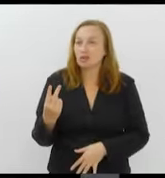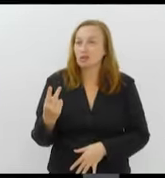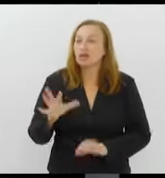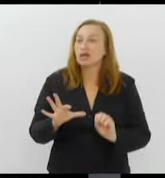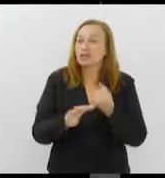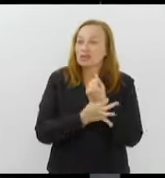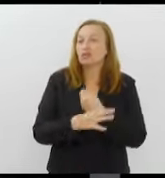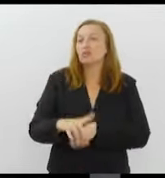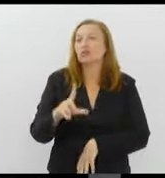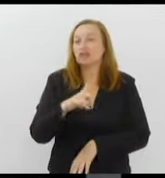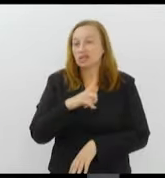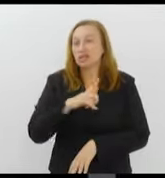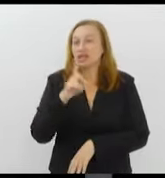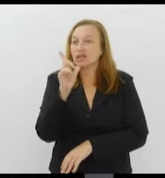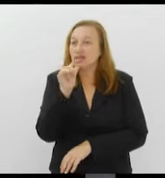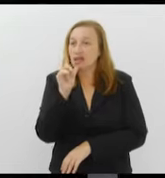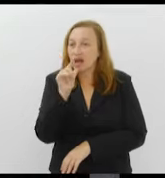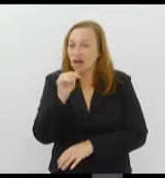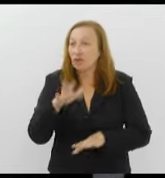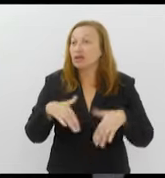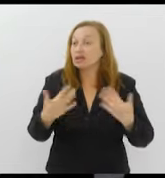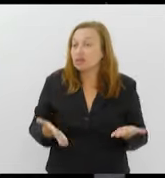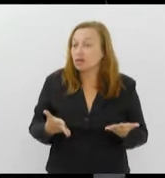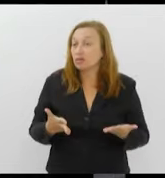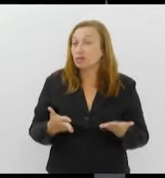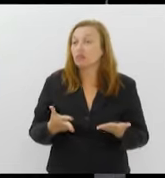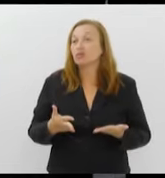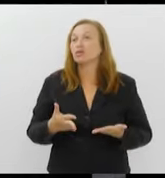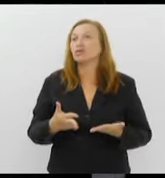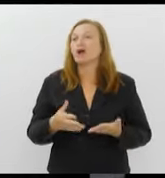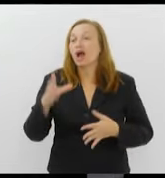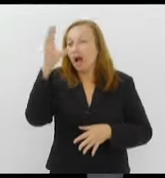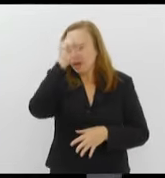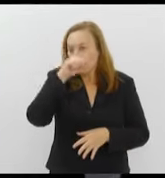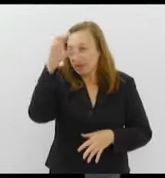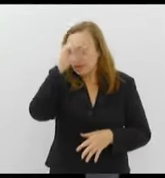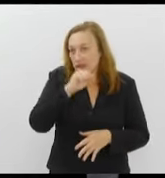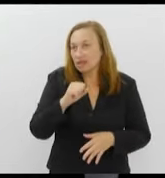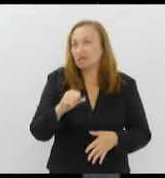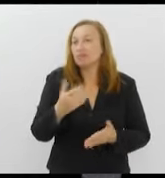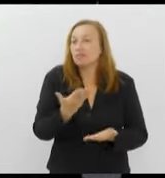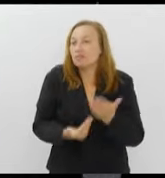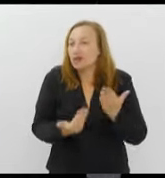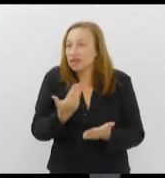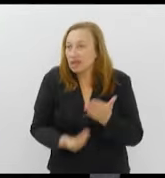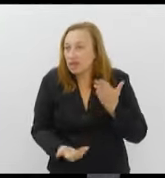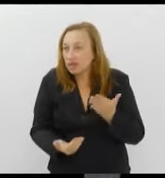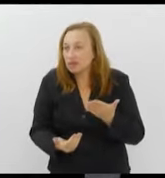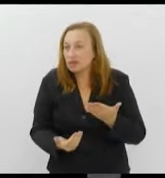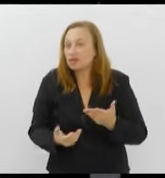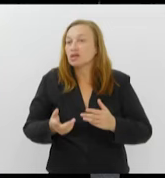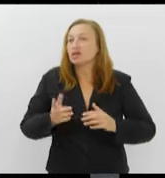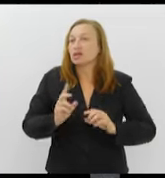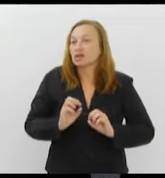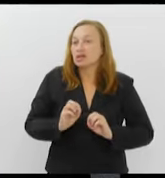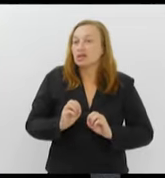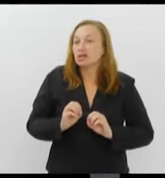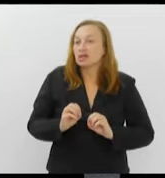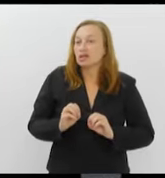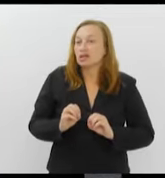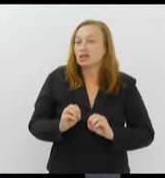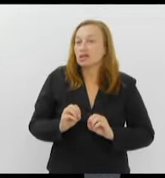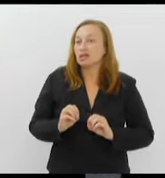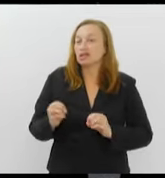que ele precisava para o seu cultivo. Então, apanhando, aprendendo e seguindo a lição, o MST